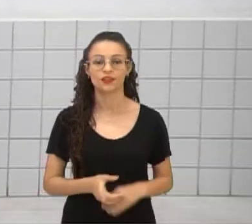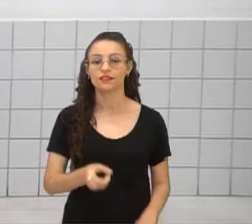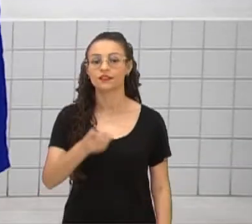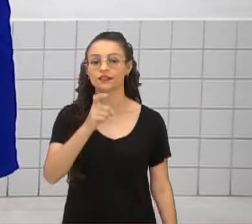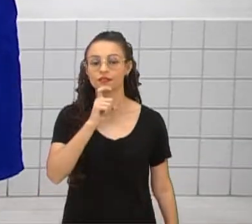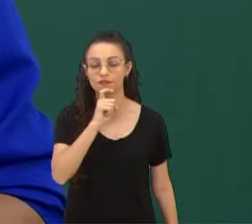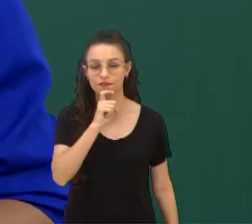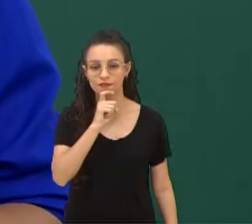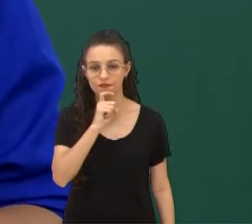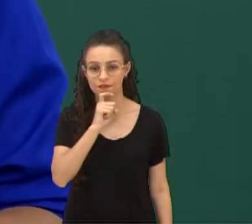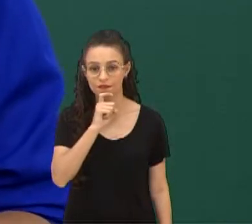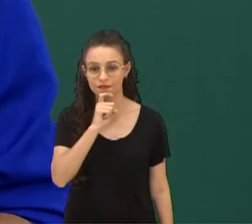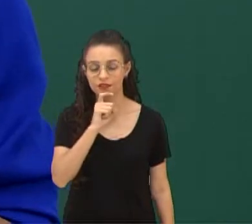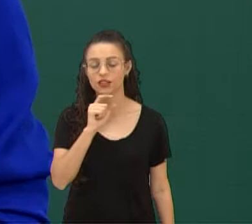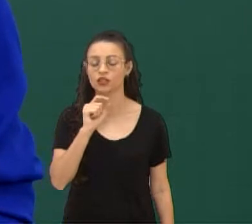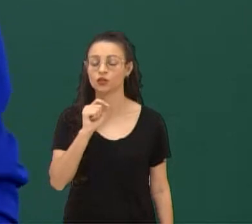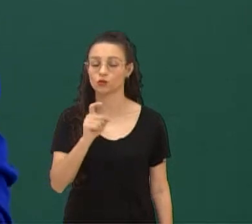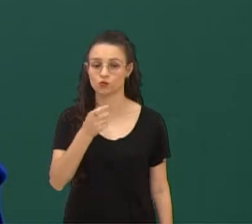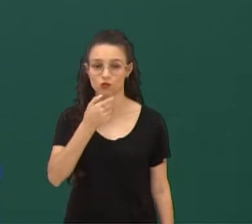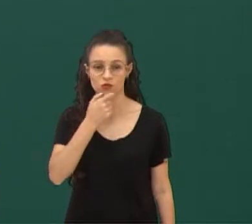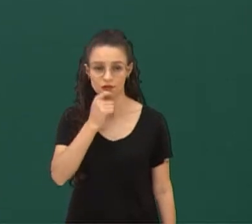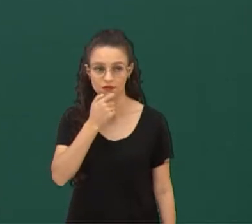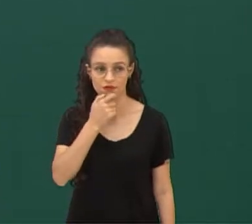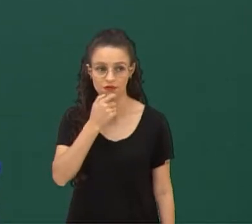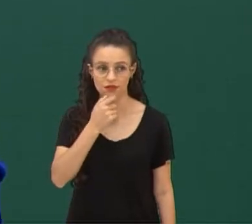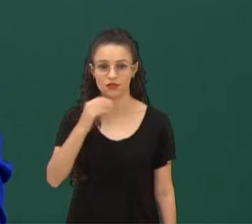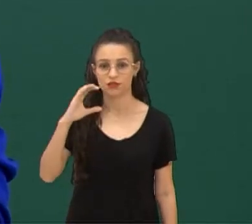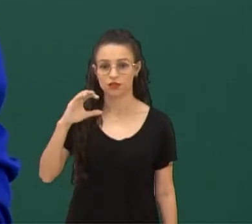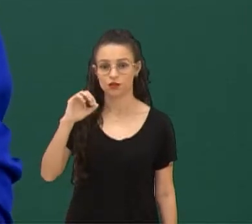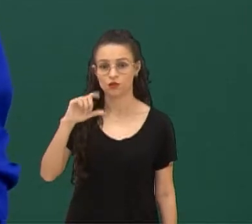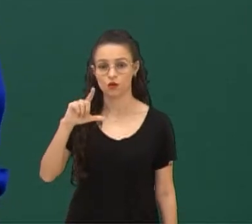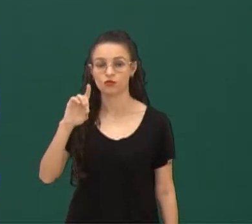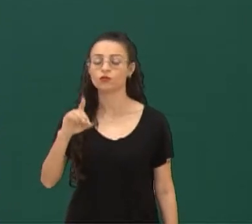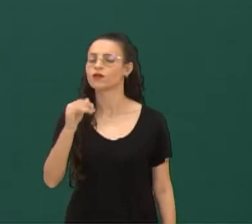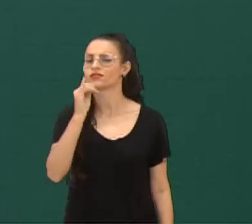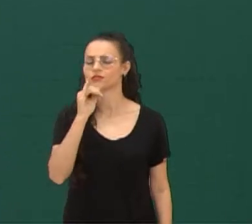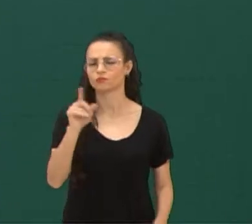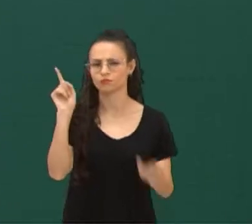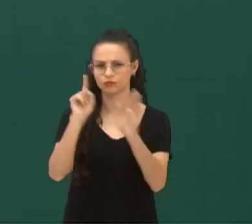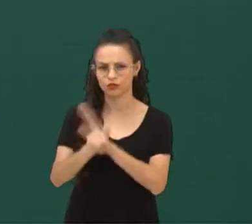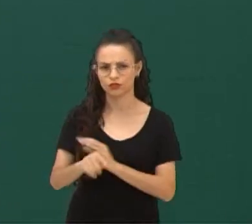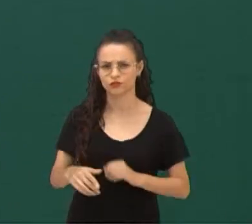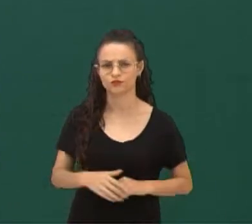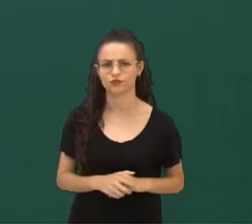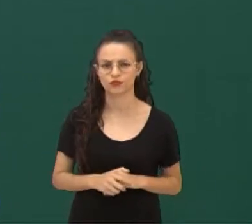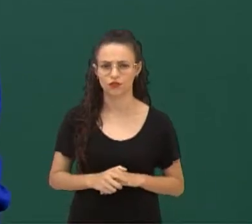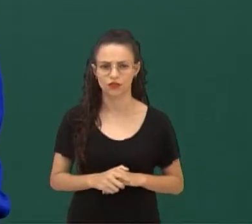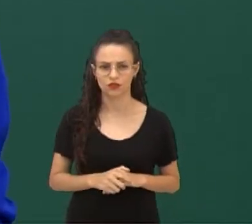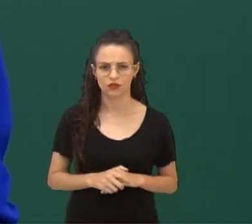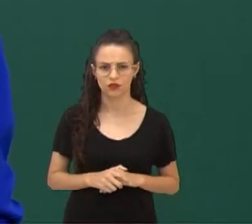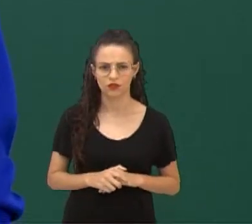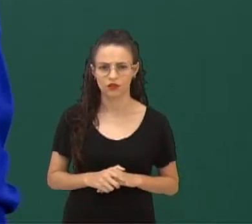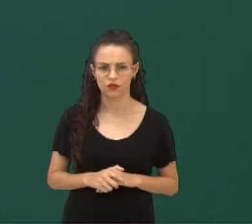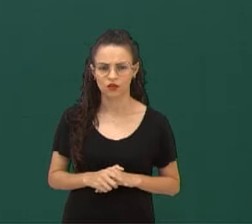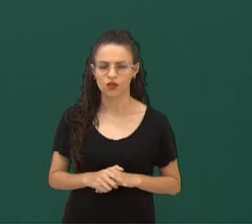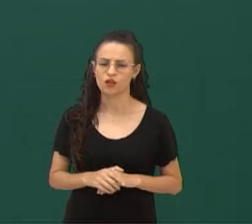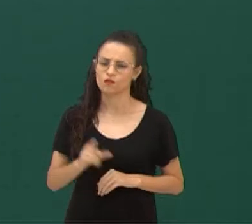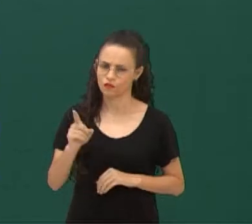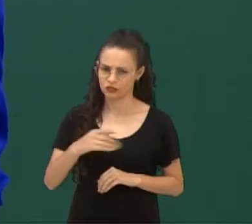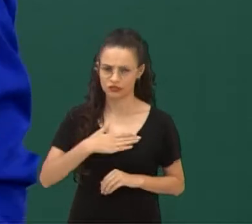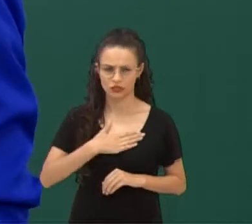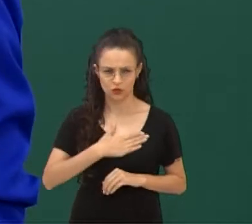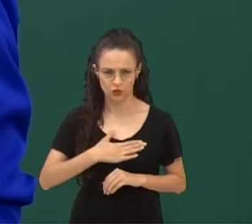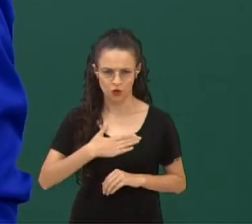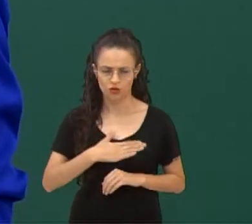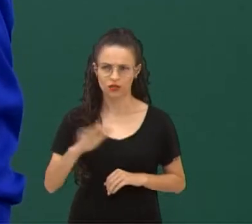você fala pô você vê ele fala assim então se eu e Do you like cold weather Você